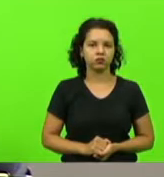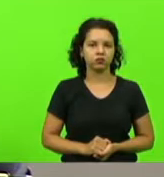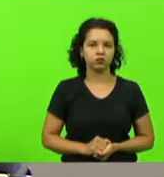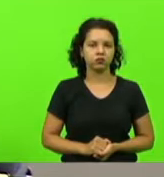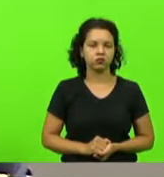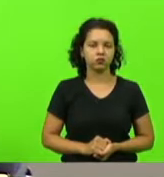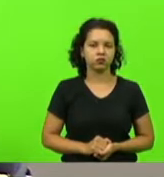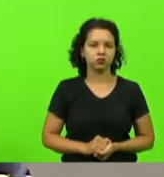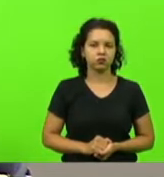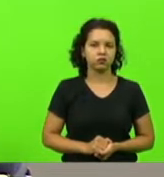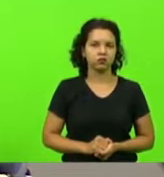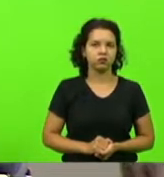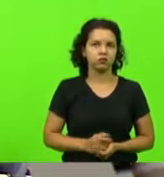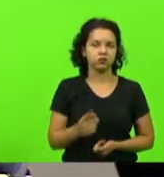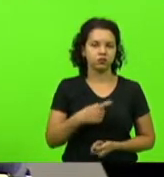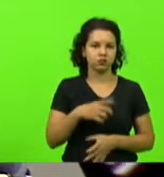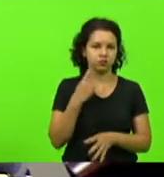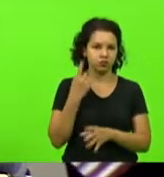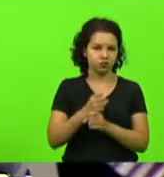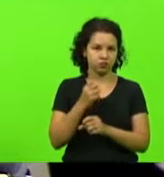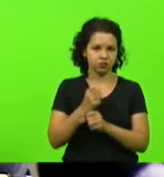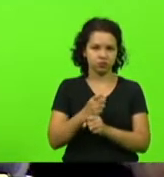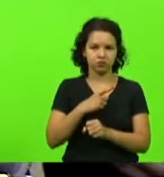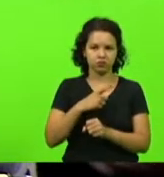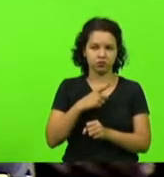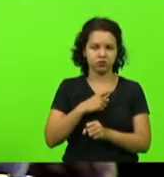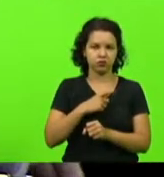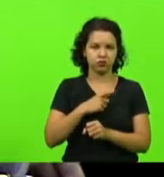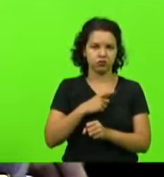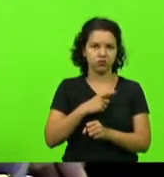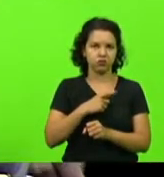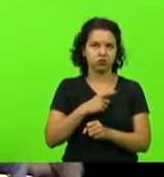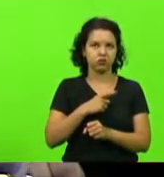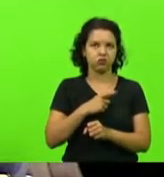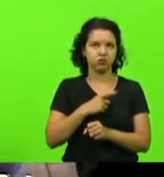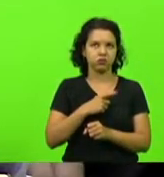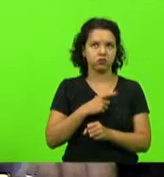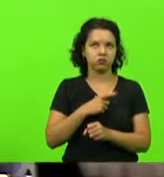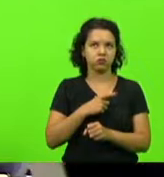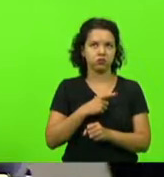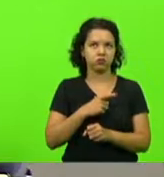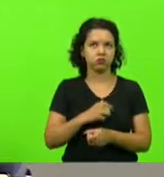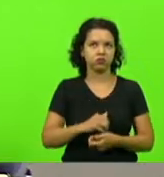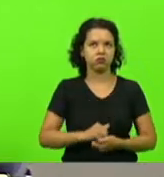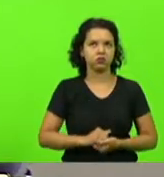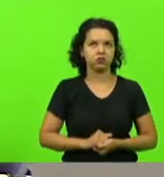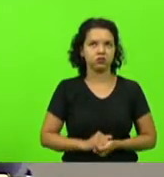Aqui nós temos quórum. Temos 24, mas acho que está terminando.